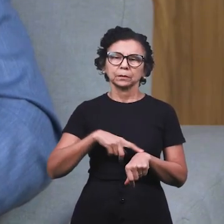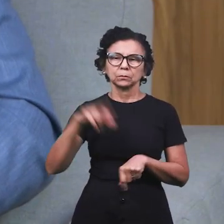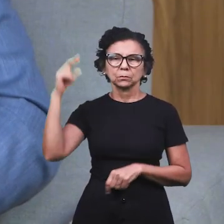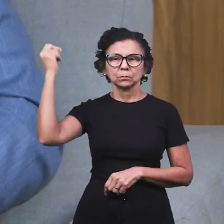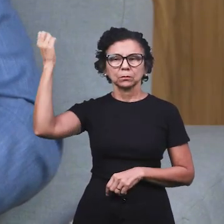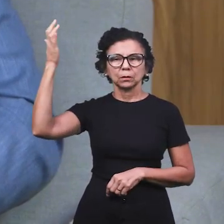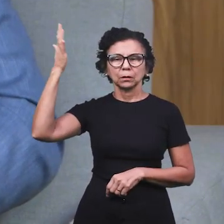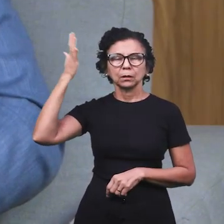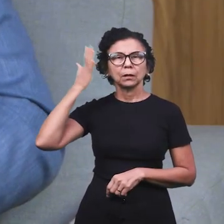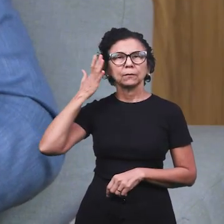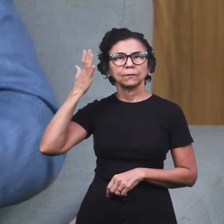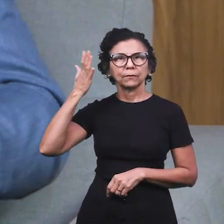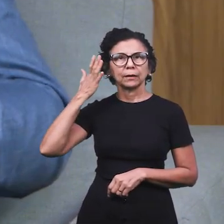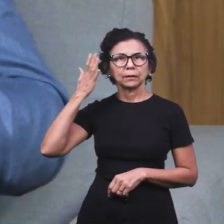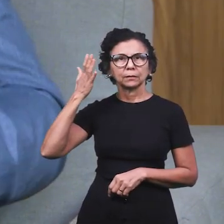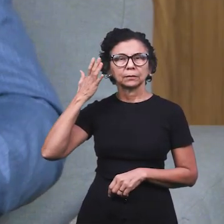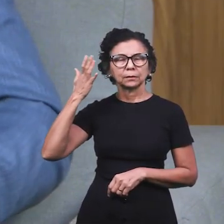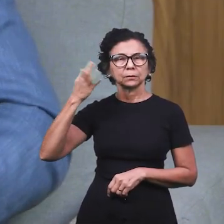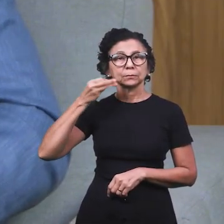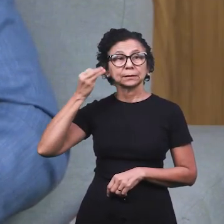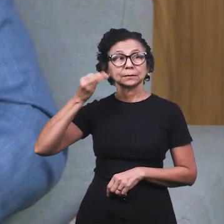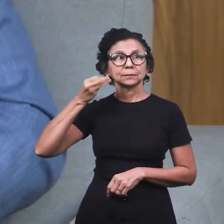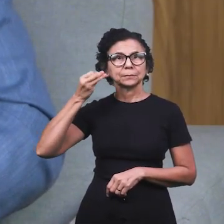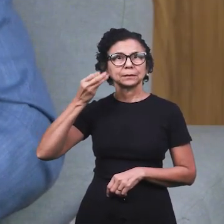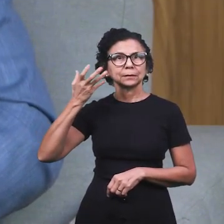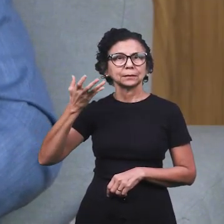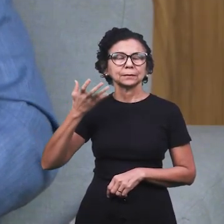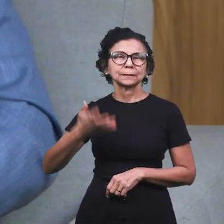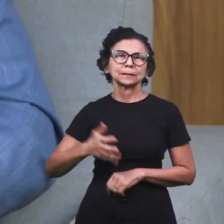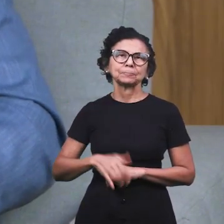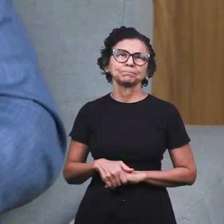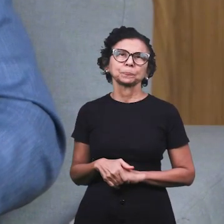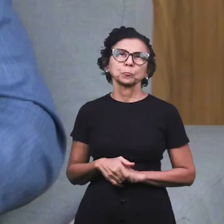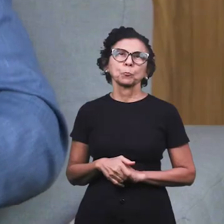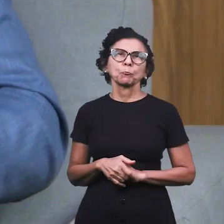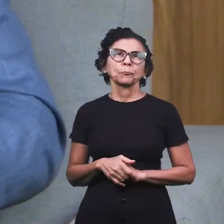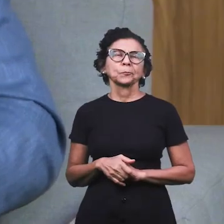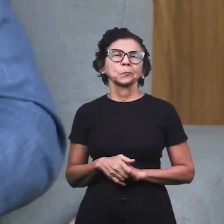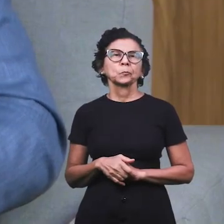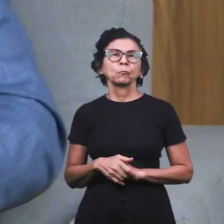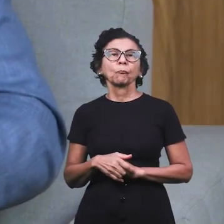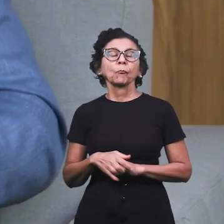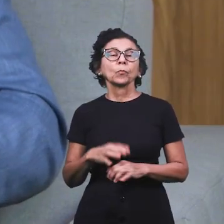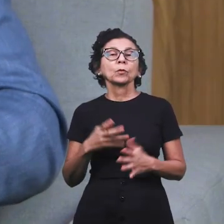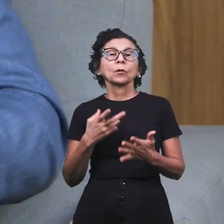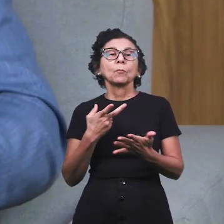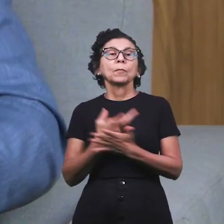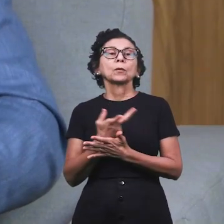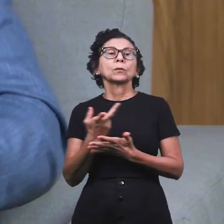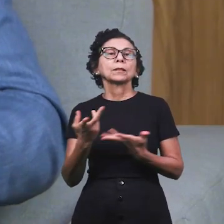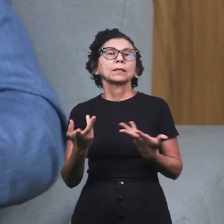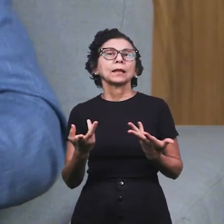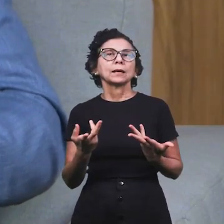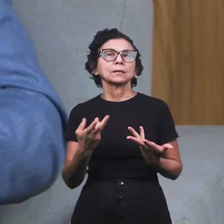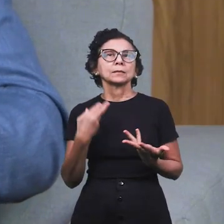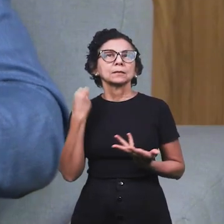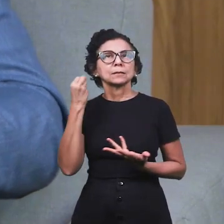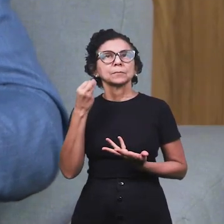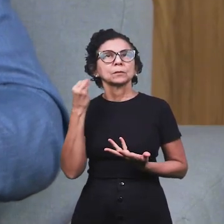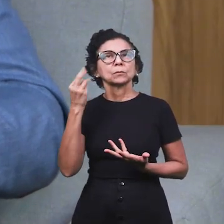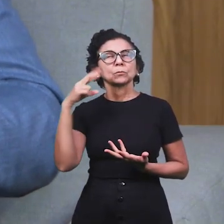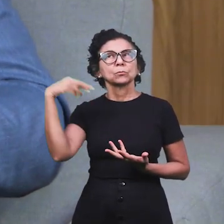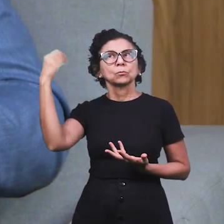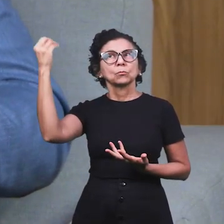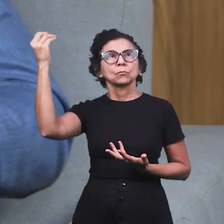isso como que essa experiência pode ser gerada na vida do crente? Como que ele pode ter o alcance de uma